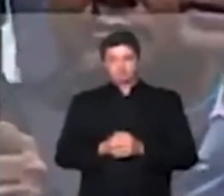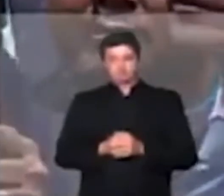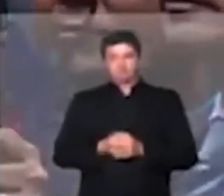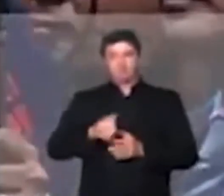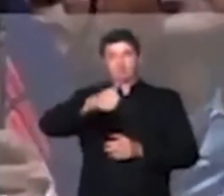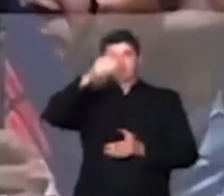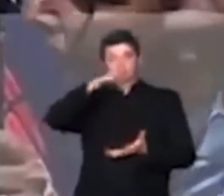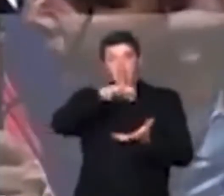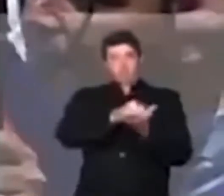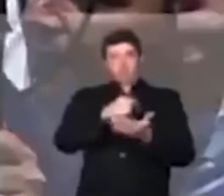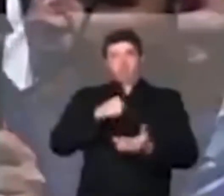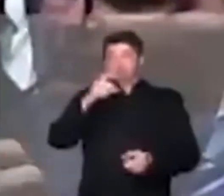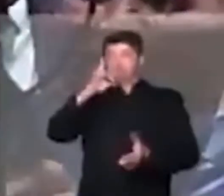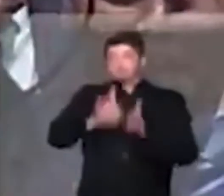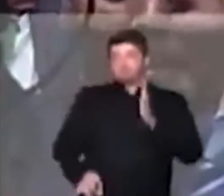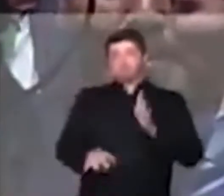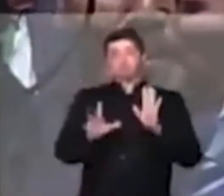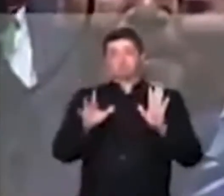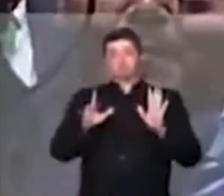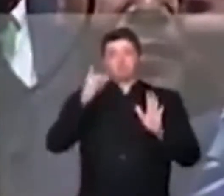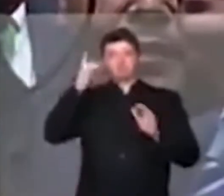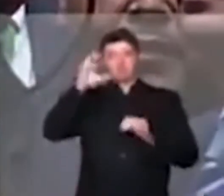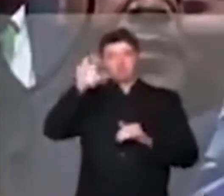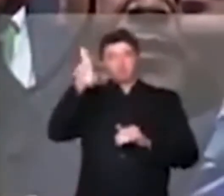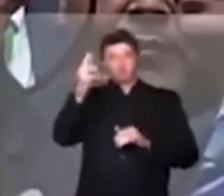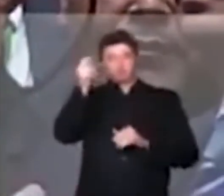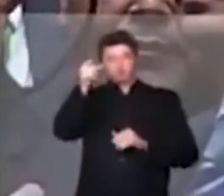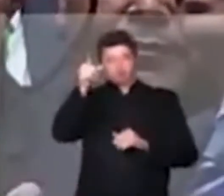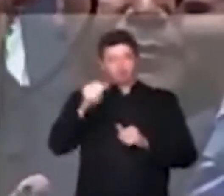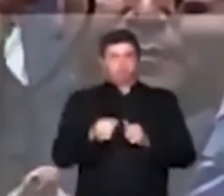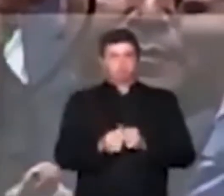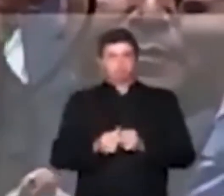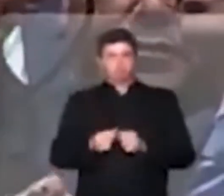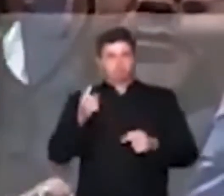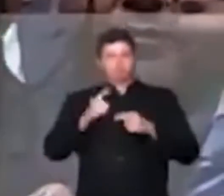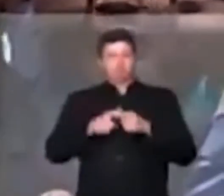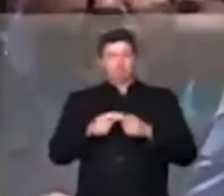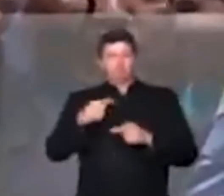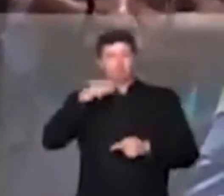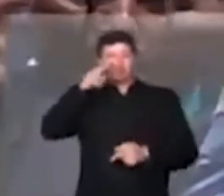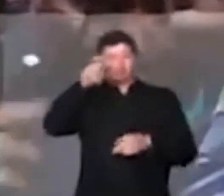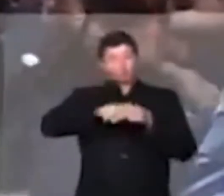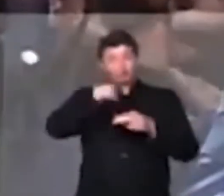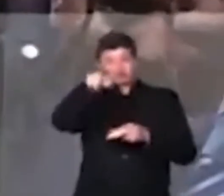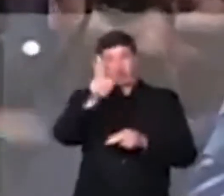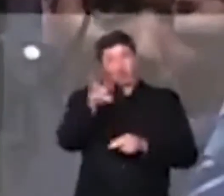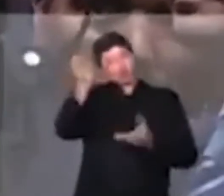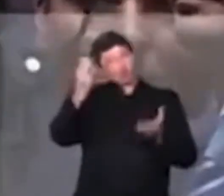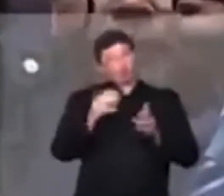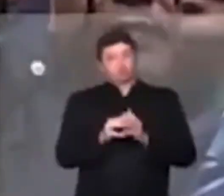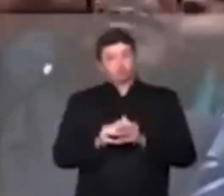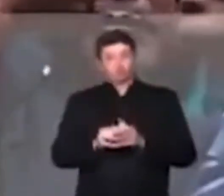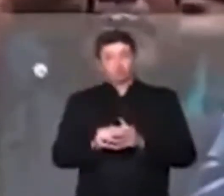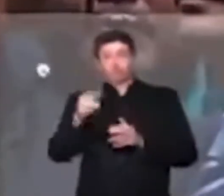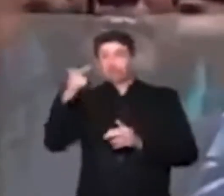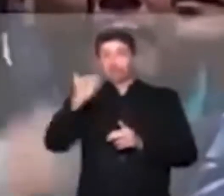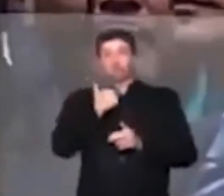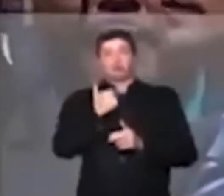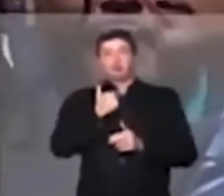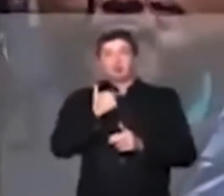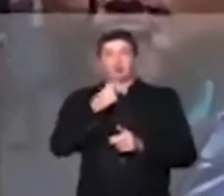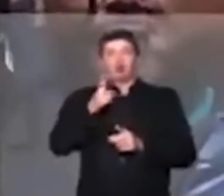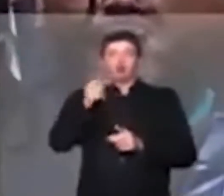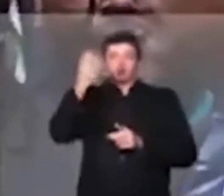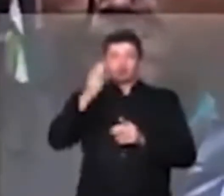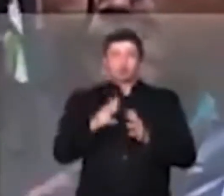Primeiro, registrar a minha indignação, deputado Eduardo Cunha, por ainda vê-lo sentado nesta cadeira sem reunir condições morais para